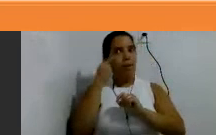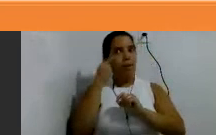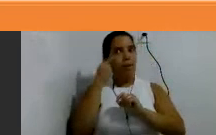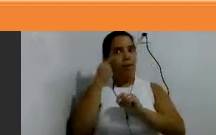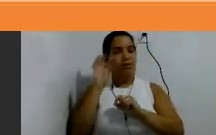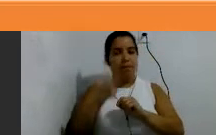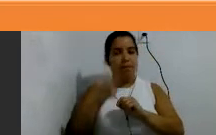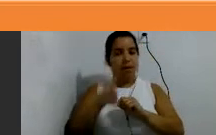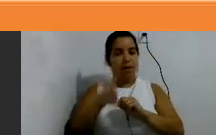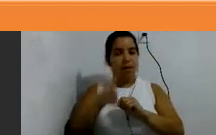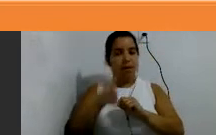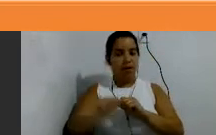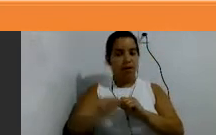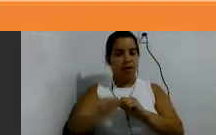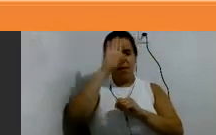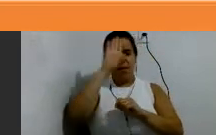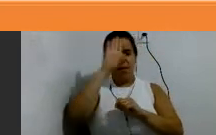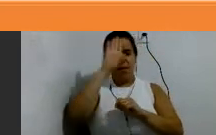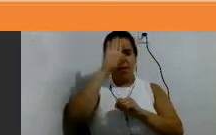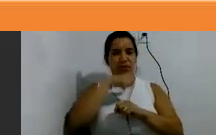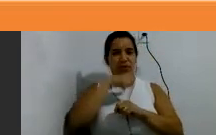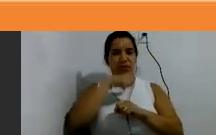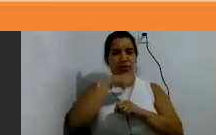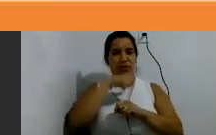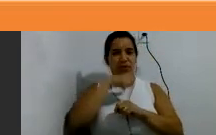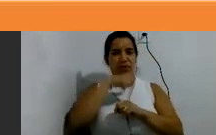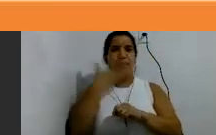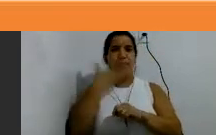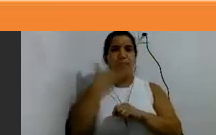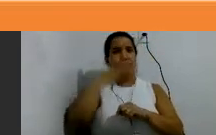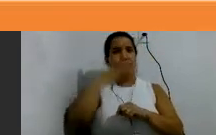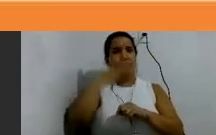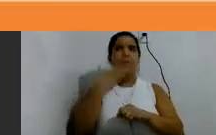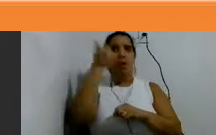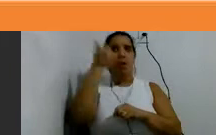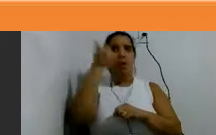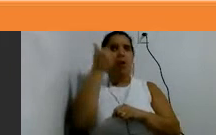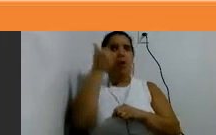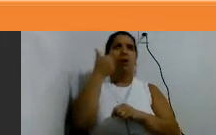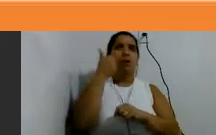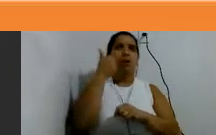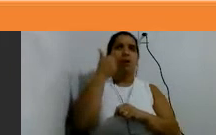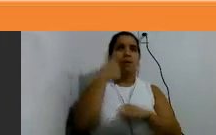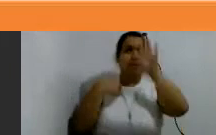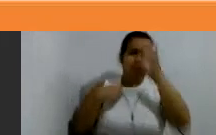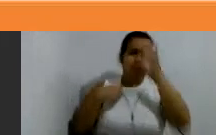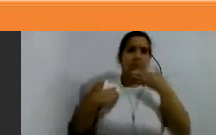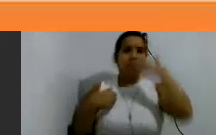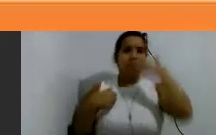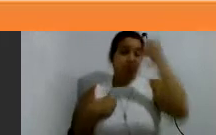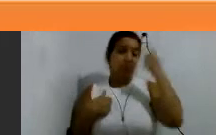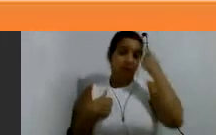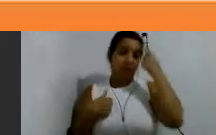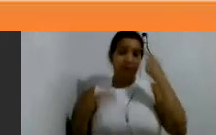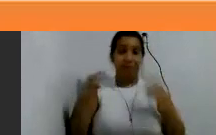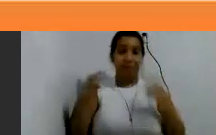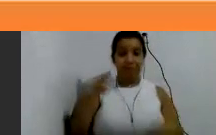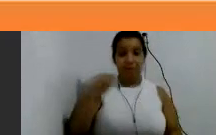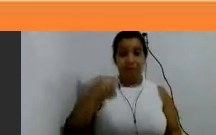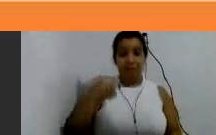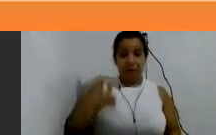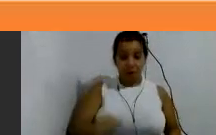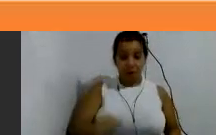pico de febre, depois eu melhorei, depois eu tive outro pico, depois eu melhorei. Aí ele vai pensar, opa, tem uma